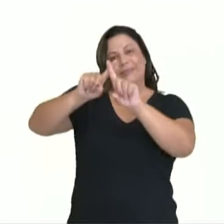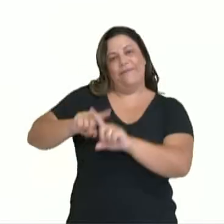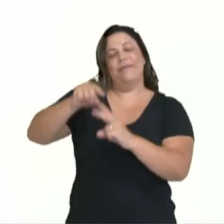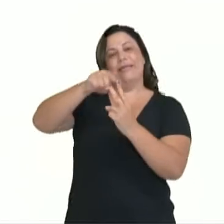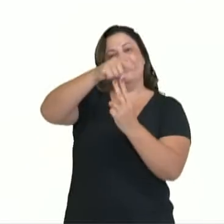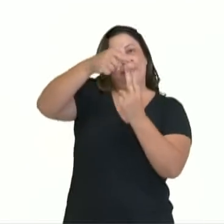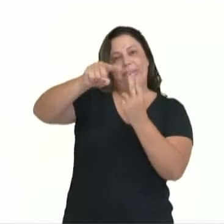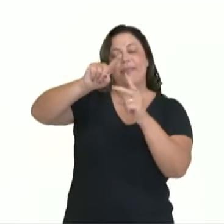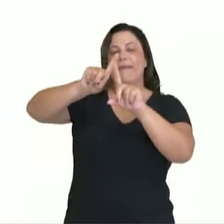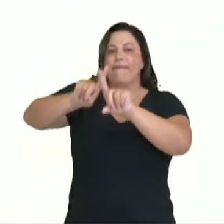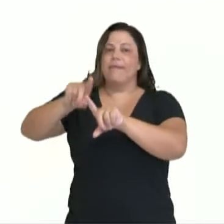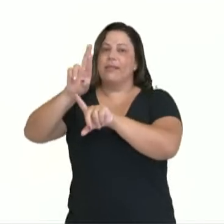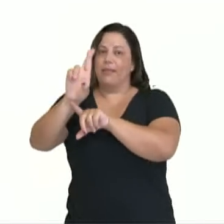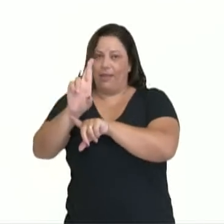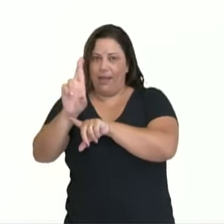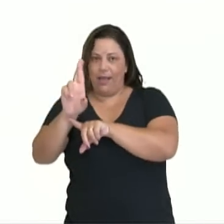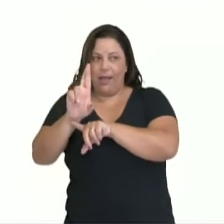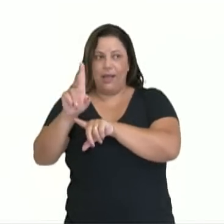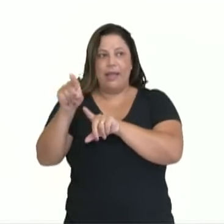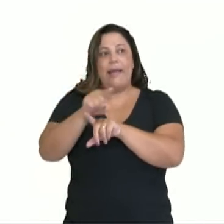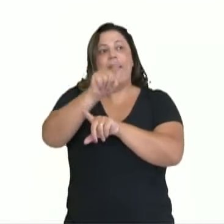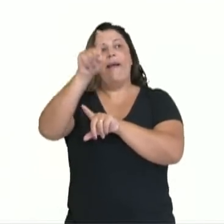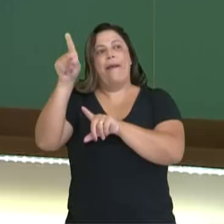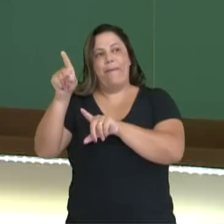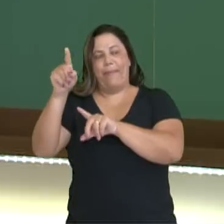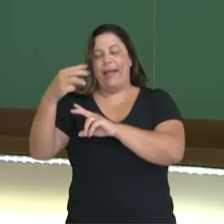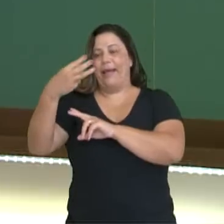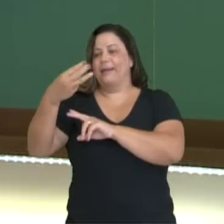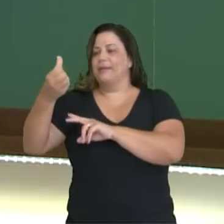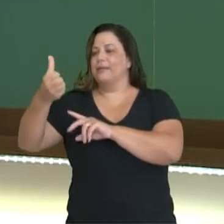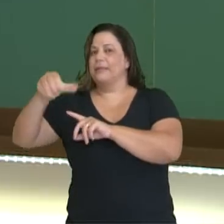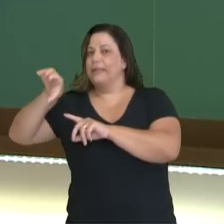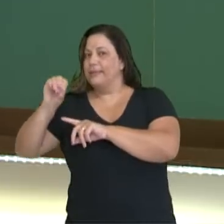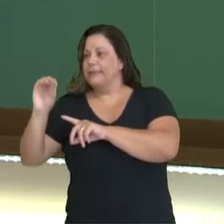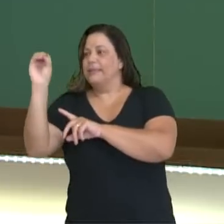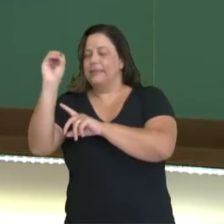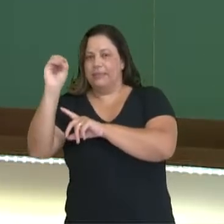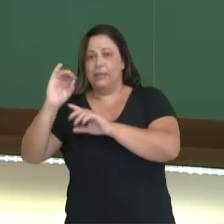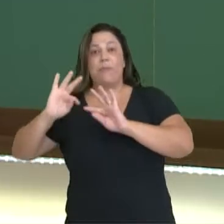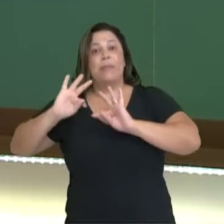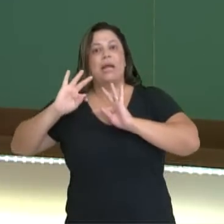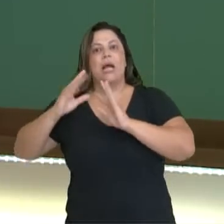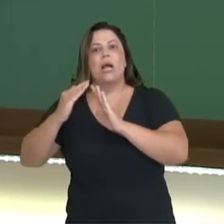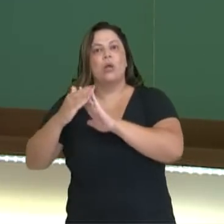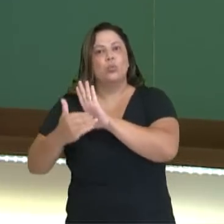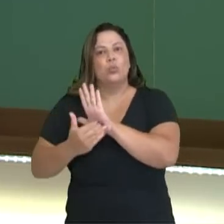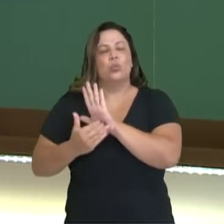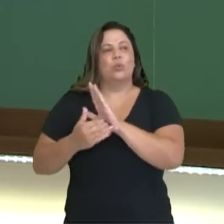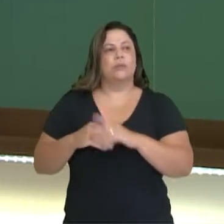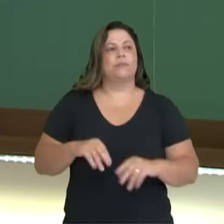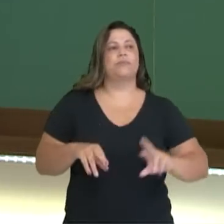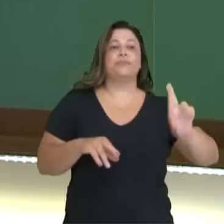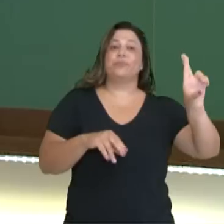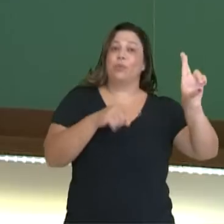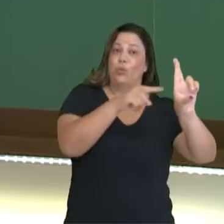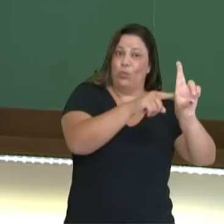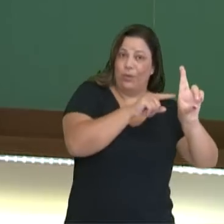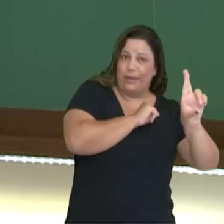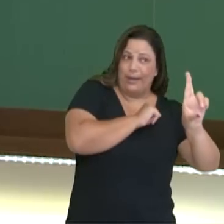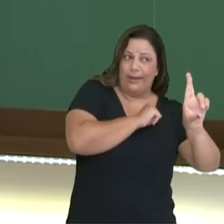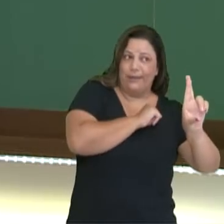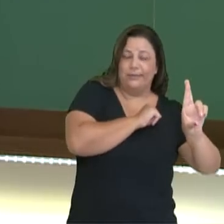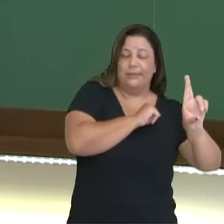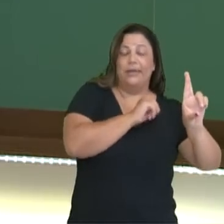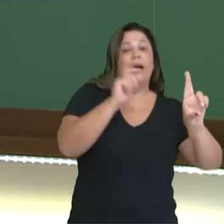r para o ângulo de 360 graus, ou seja, para toda a circunferência. Eu sei que o raio dessa circunferência dada